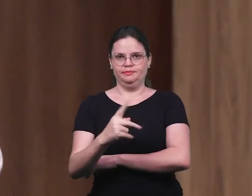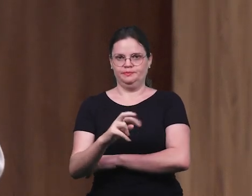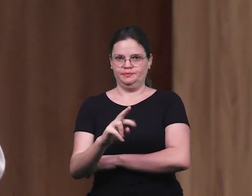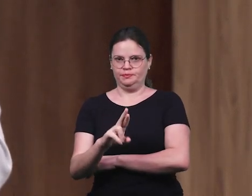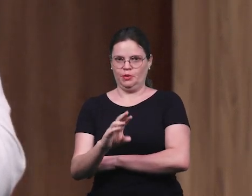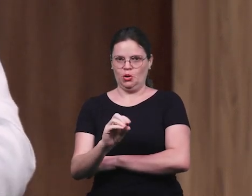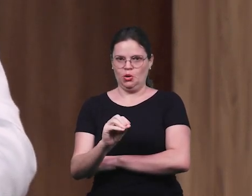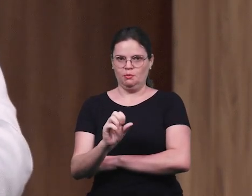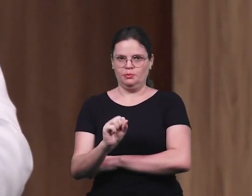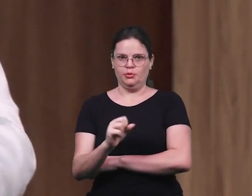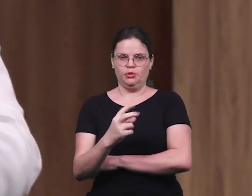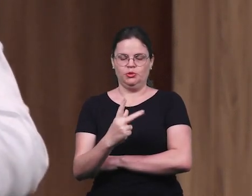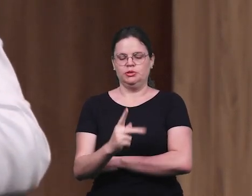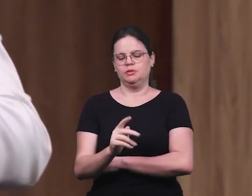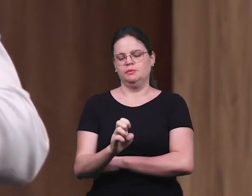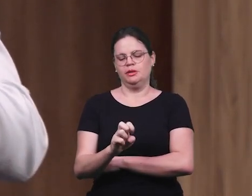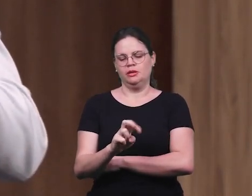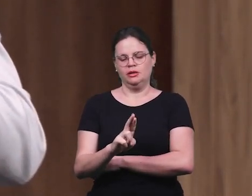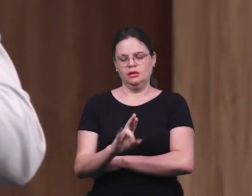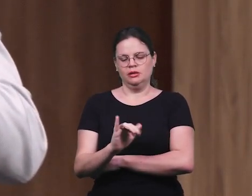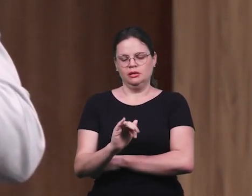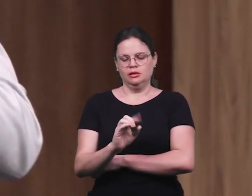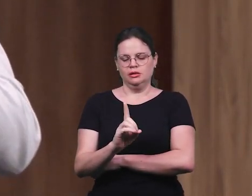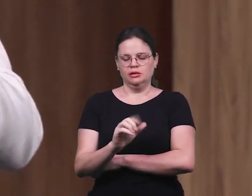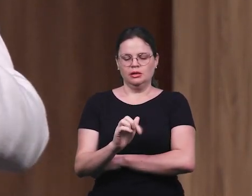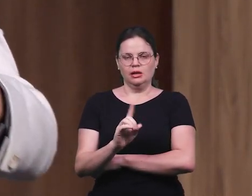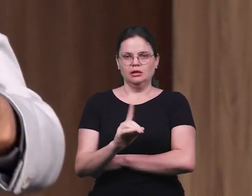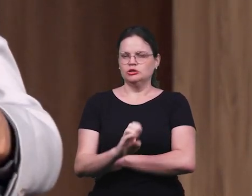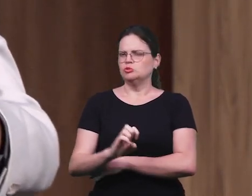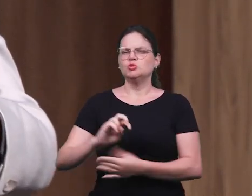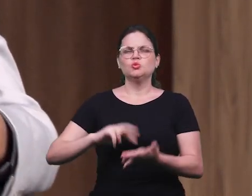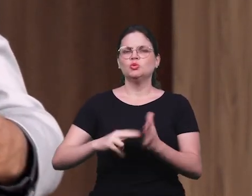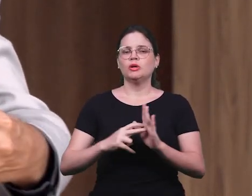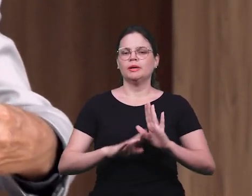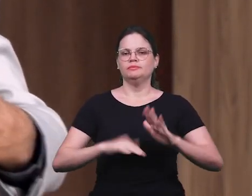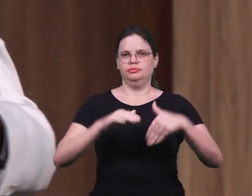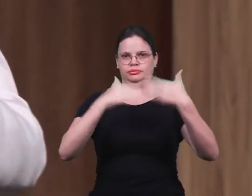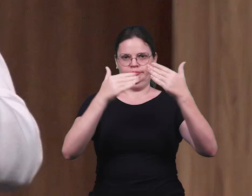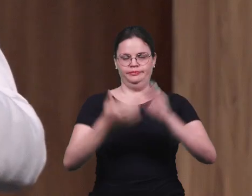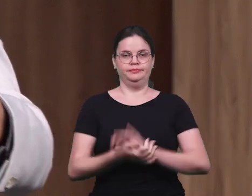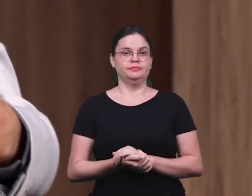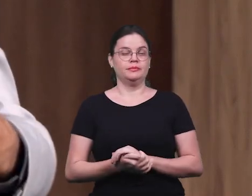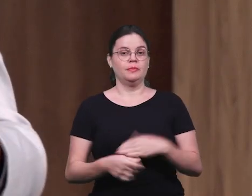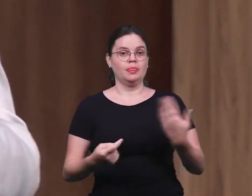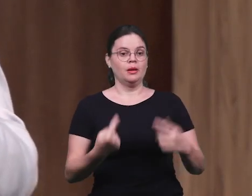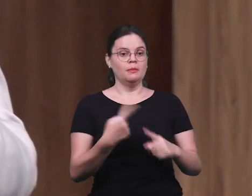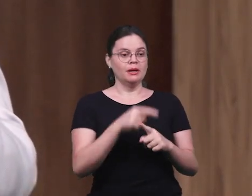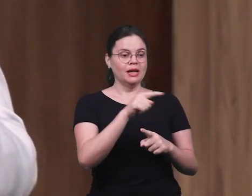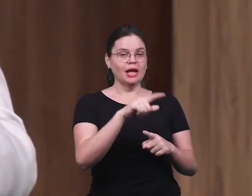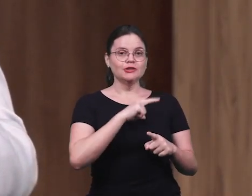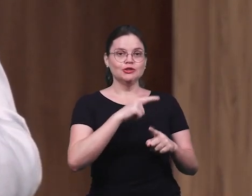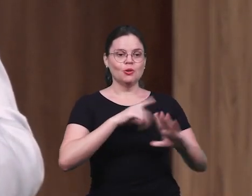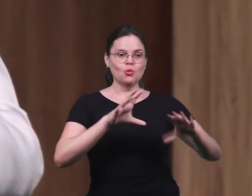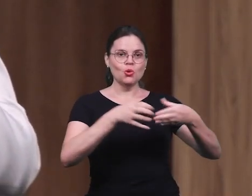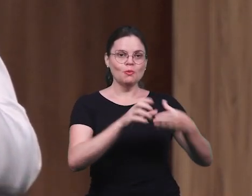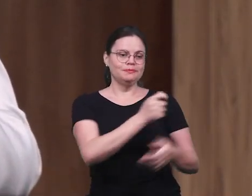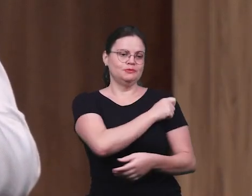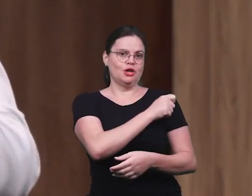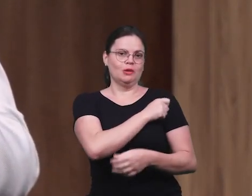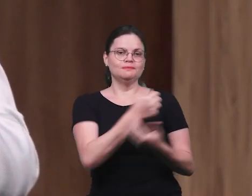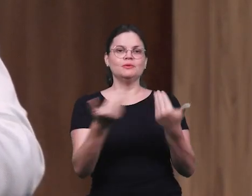era a escola dos profetas. Então, o profeta tinha os seus moços, que ficavam ali junto com os profetas,